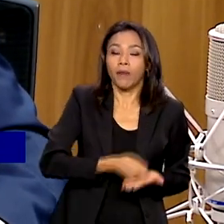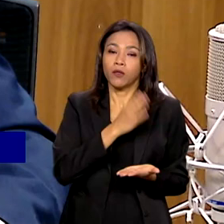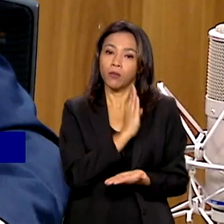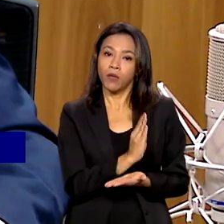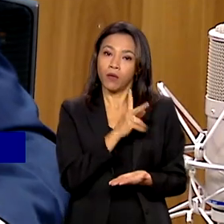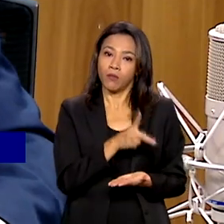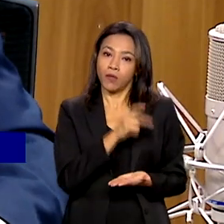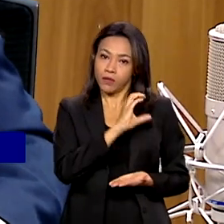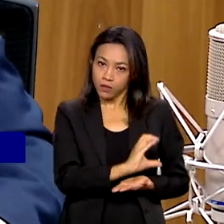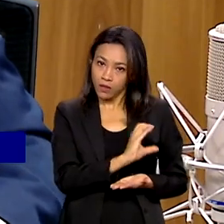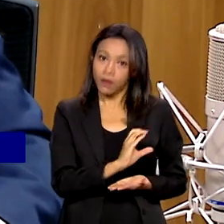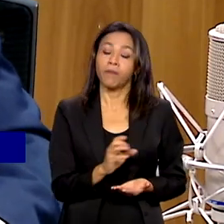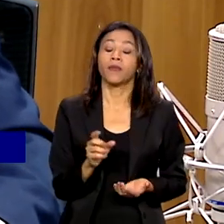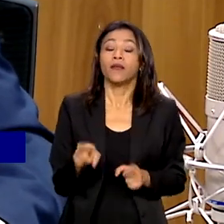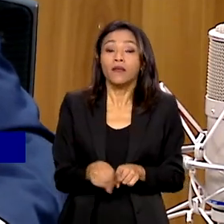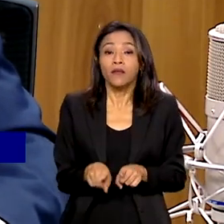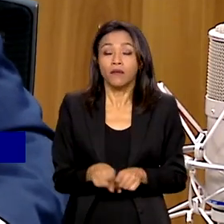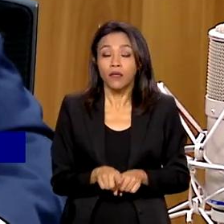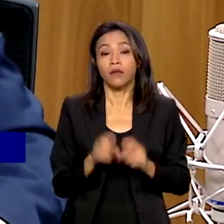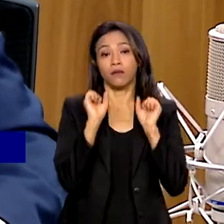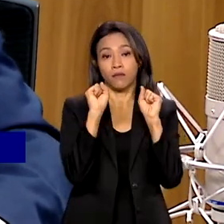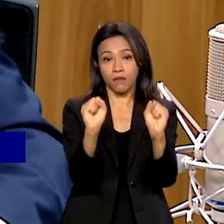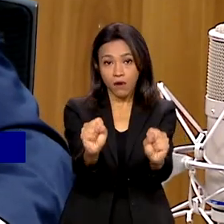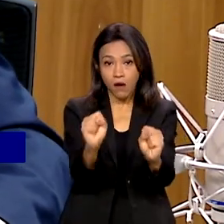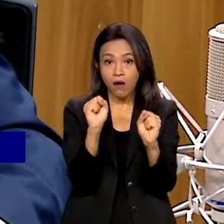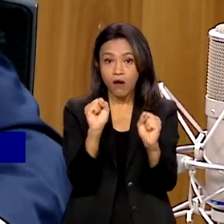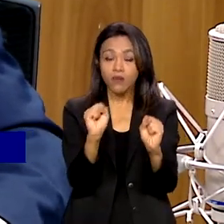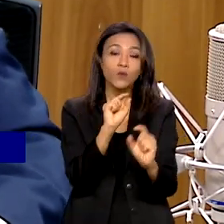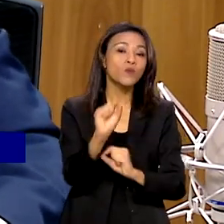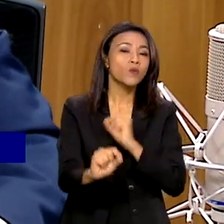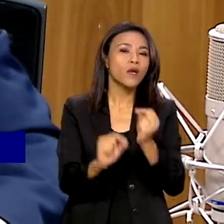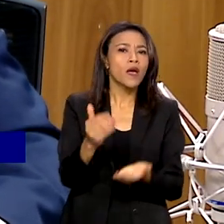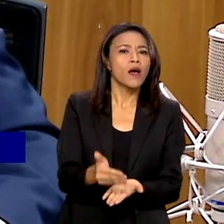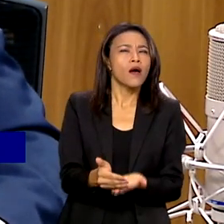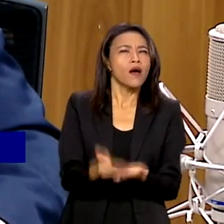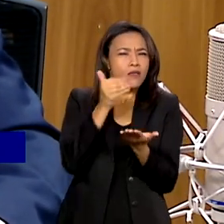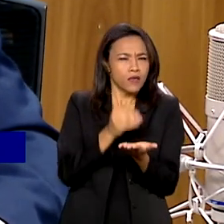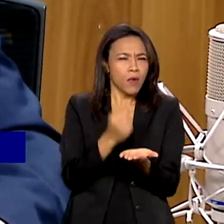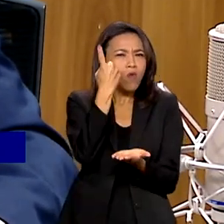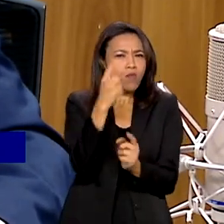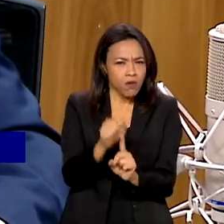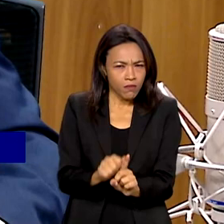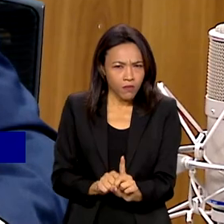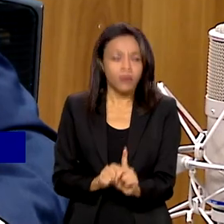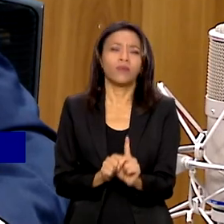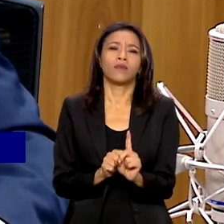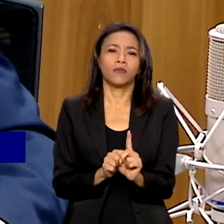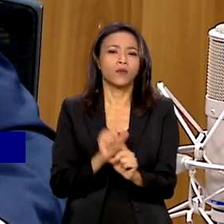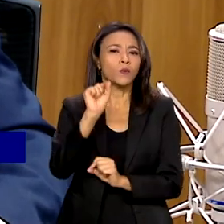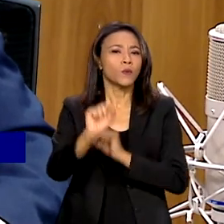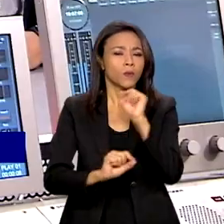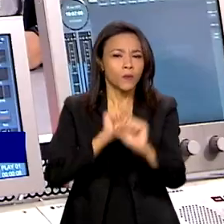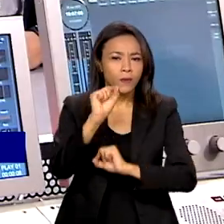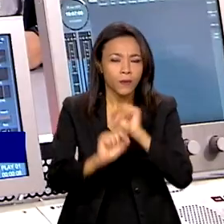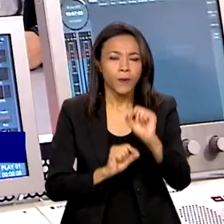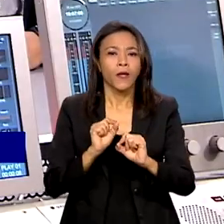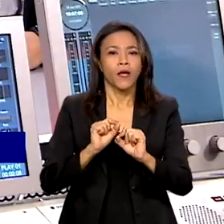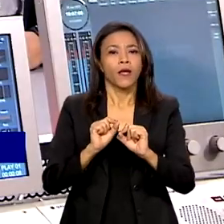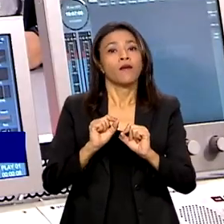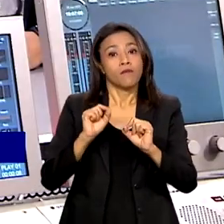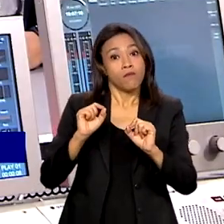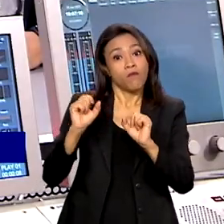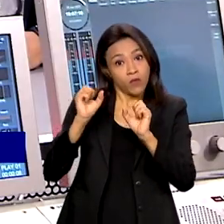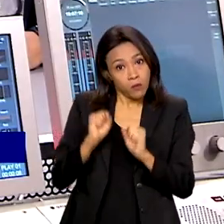continuada e ainda pode antecipar mais um mês além do mês né a receber você pode